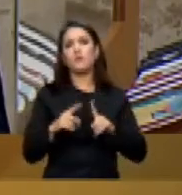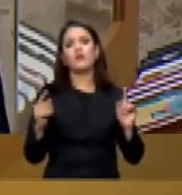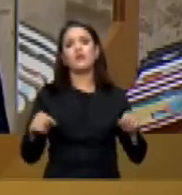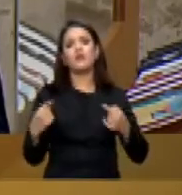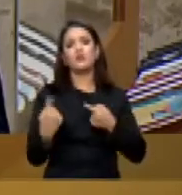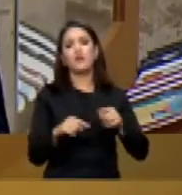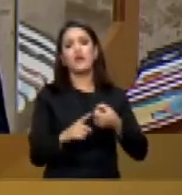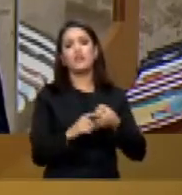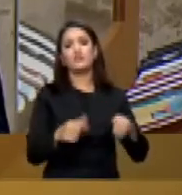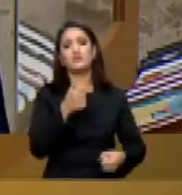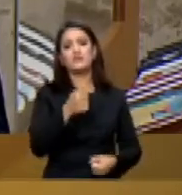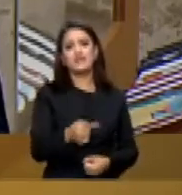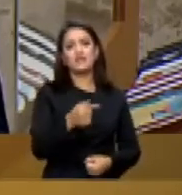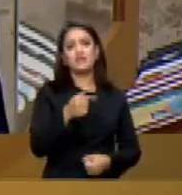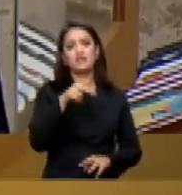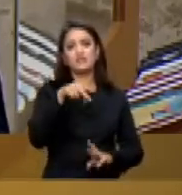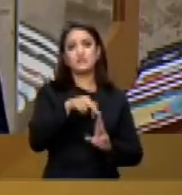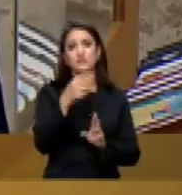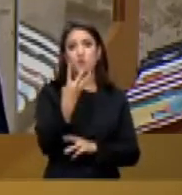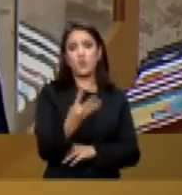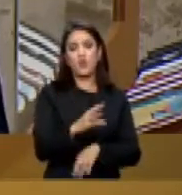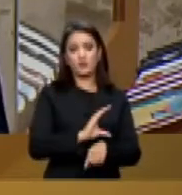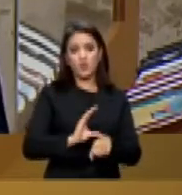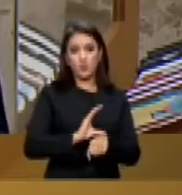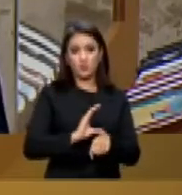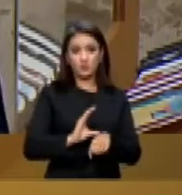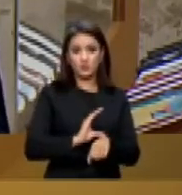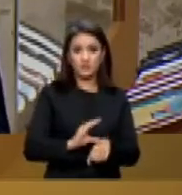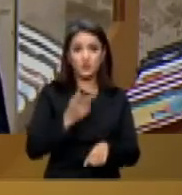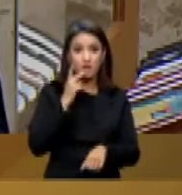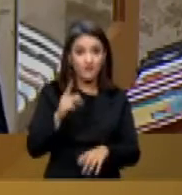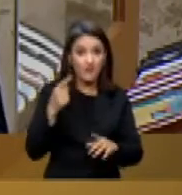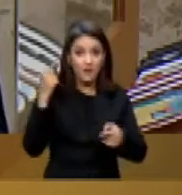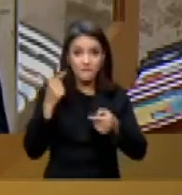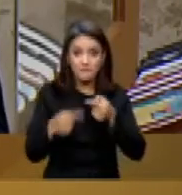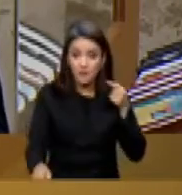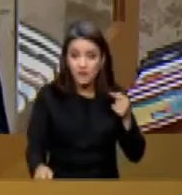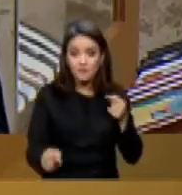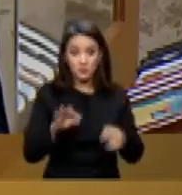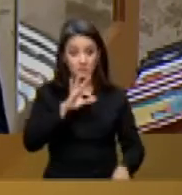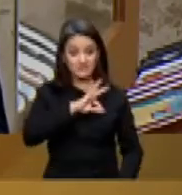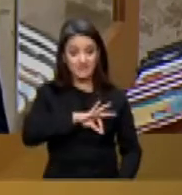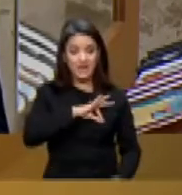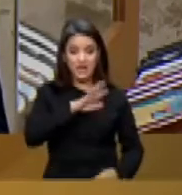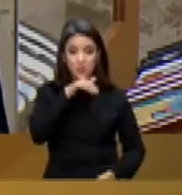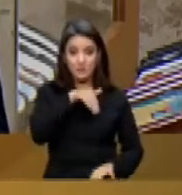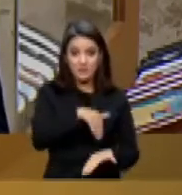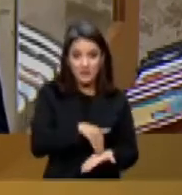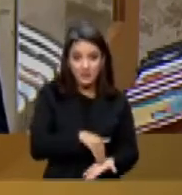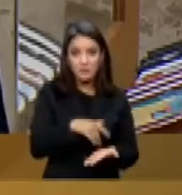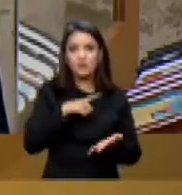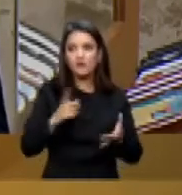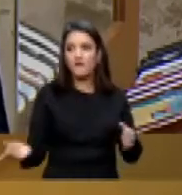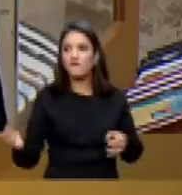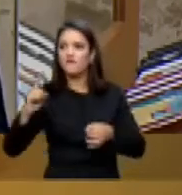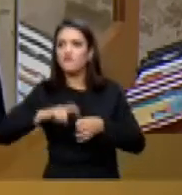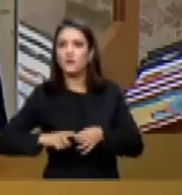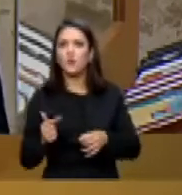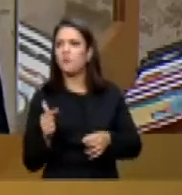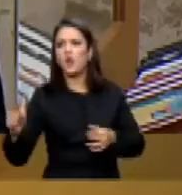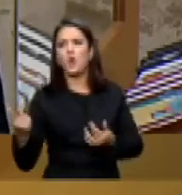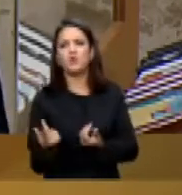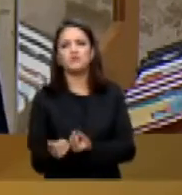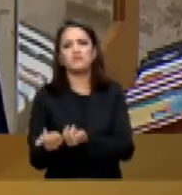7º, inciso 4 da Constituição, que veda a vinculação do salário mínimo para qualquer fim.